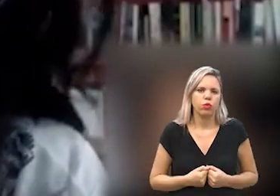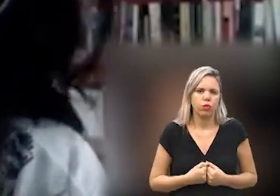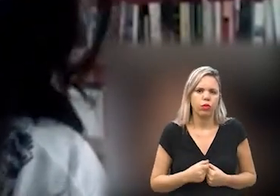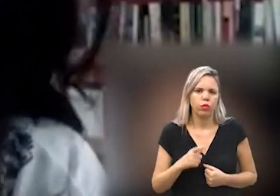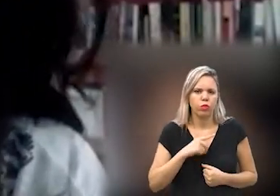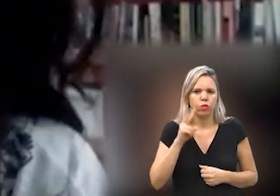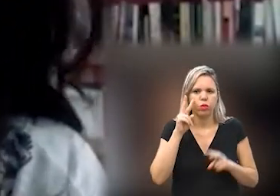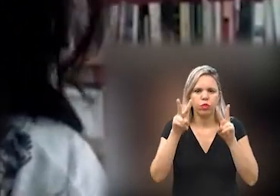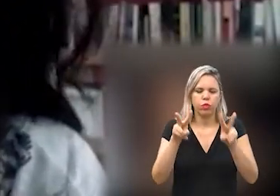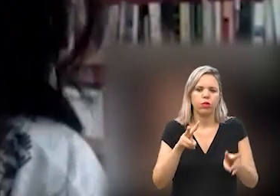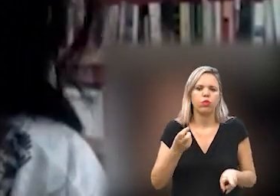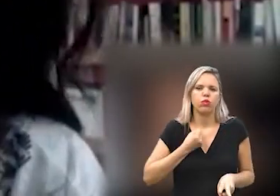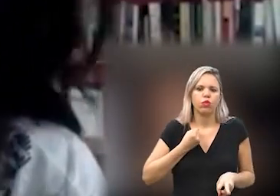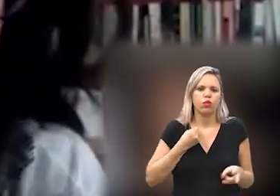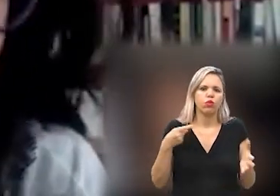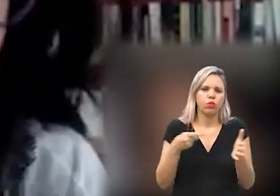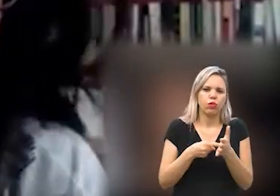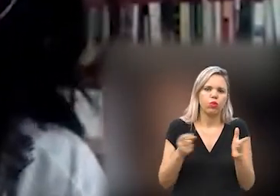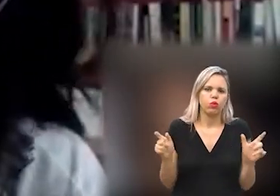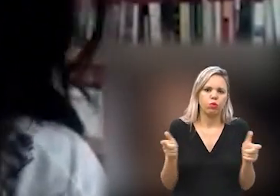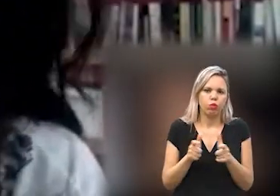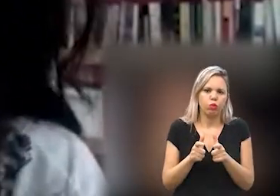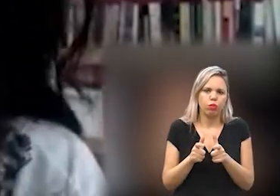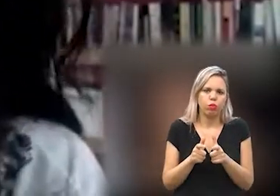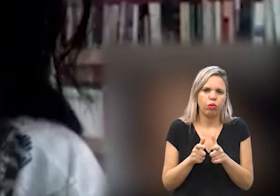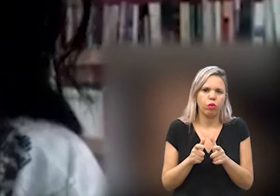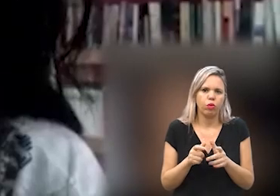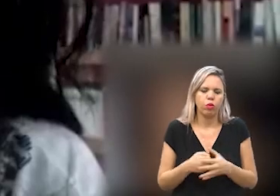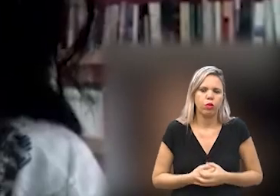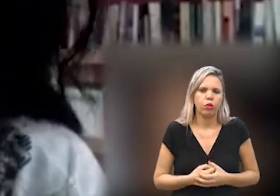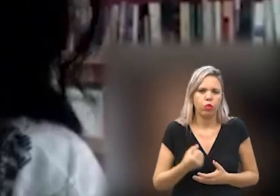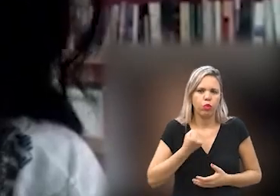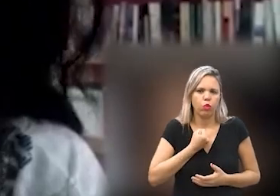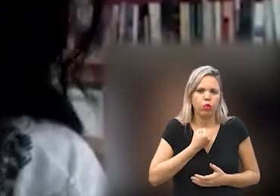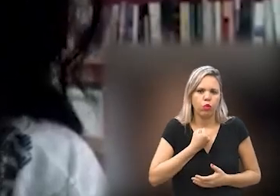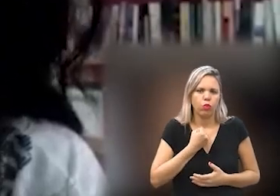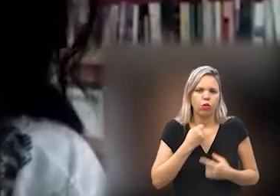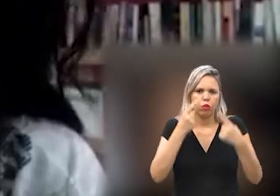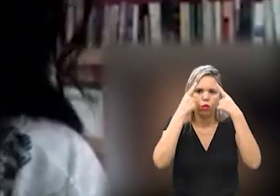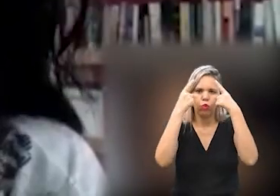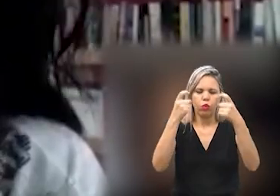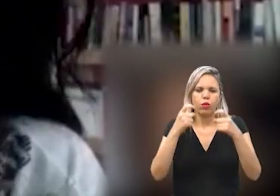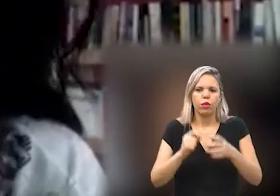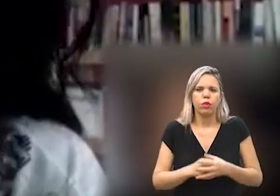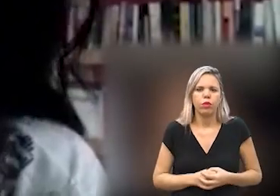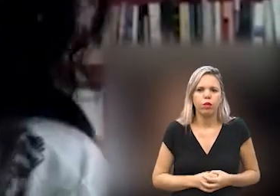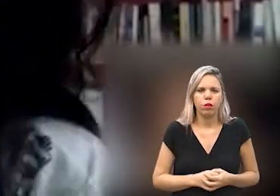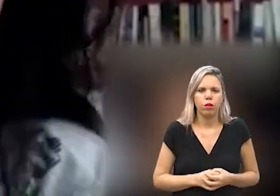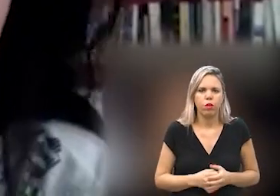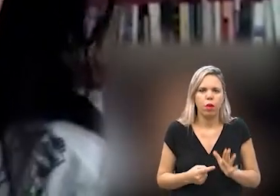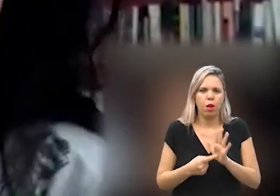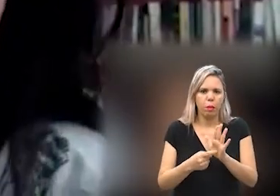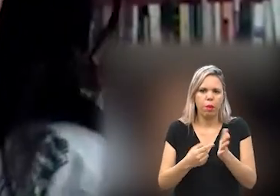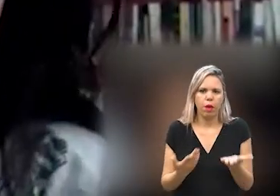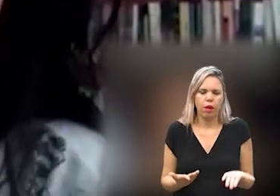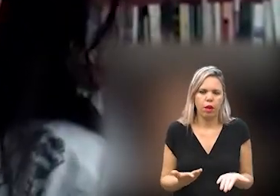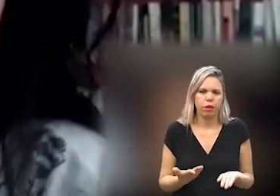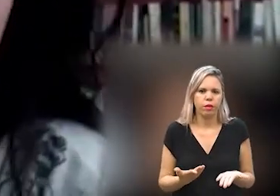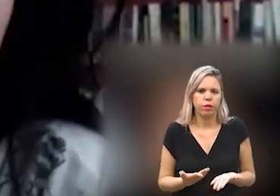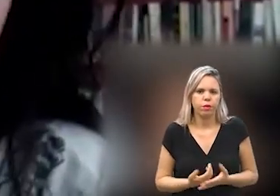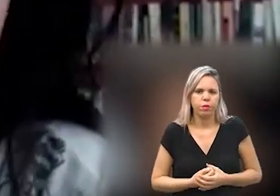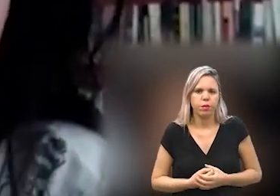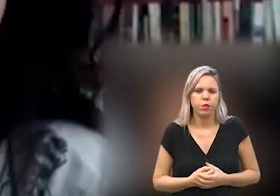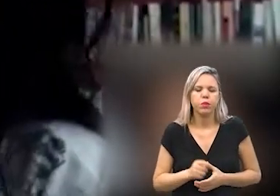tem visto os números de denúncias caindo, mas os números de violência, a violência aparece, né?